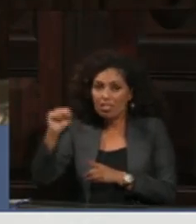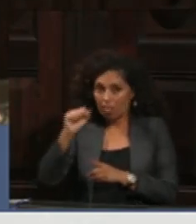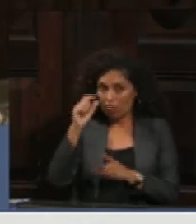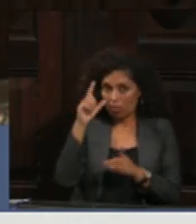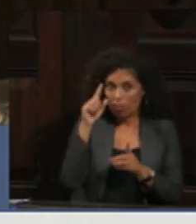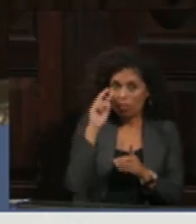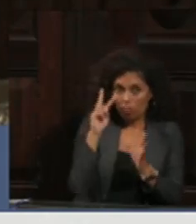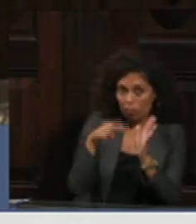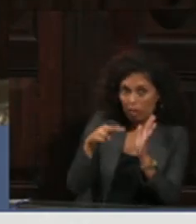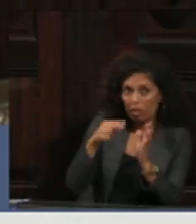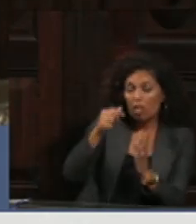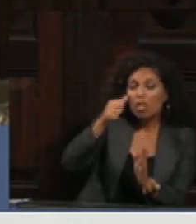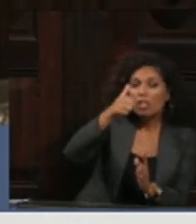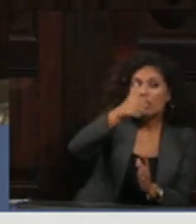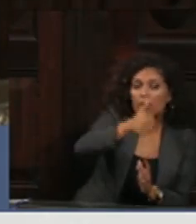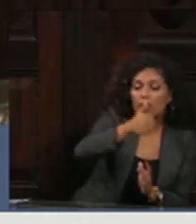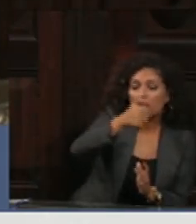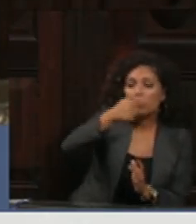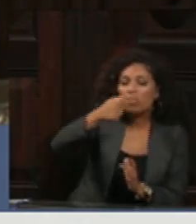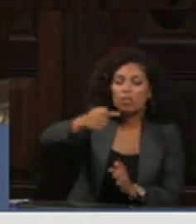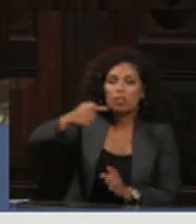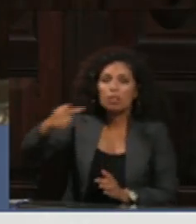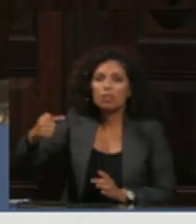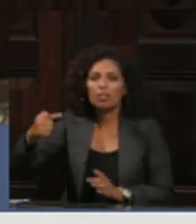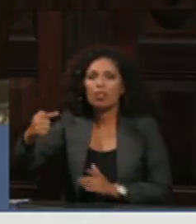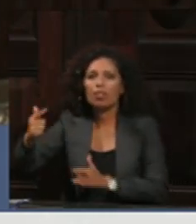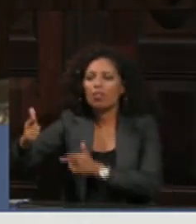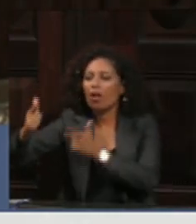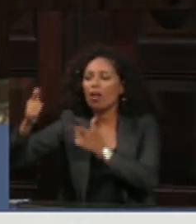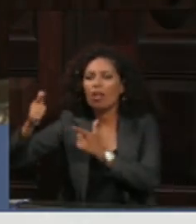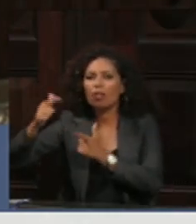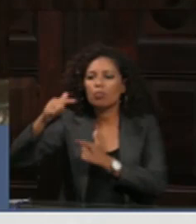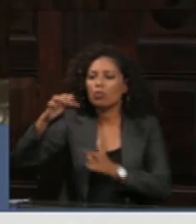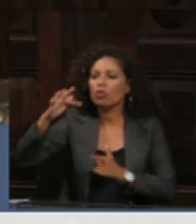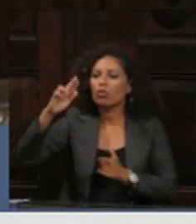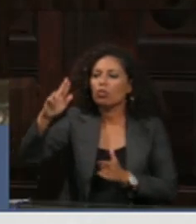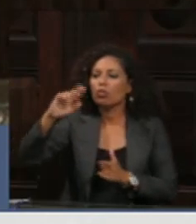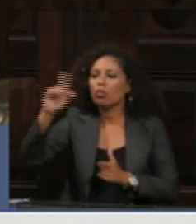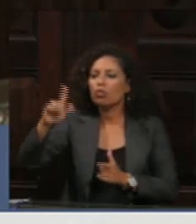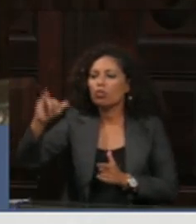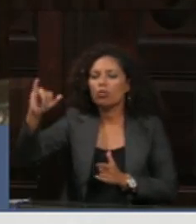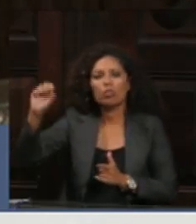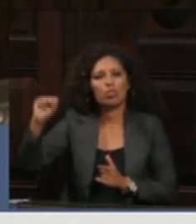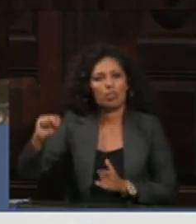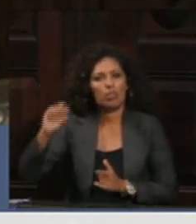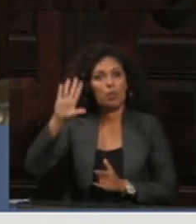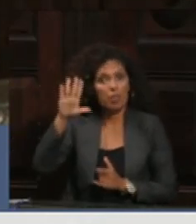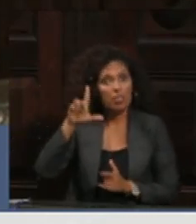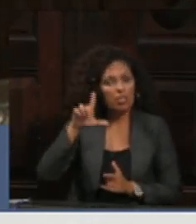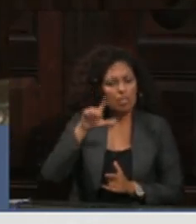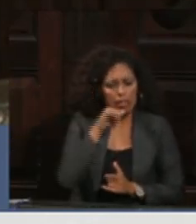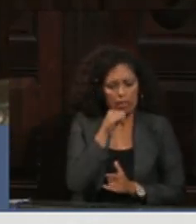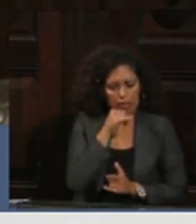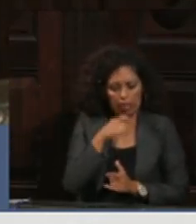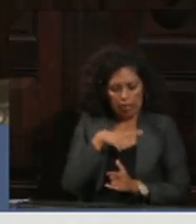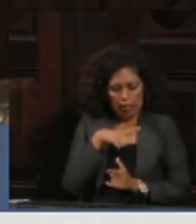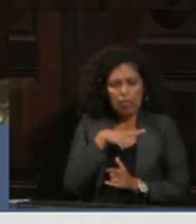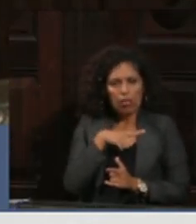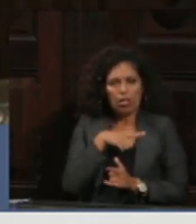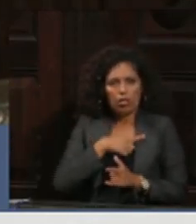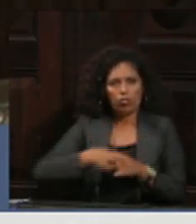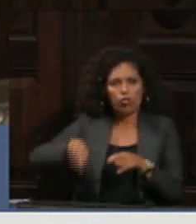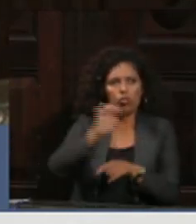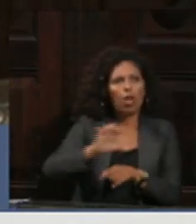177 fuzis. Tem estados brasileiros que as suas corporações